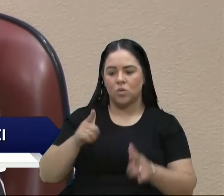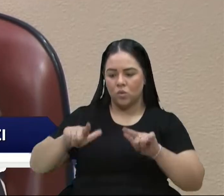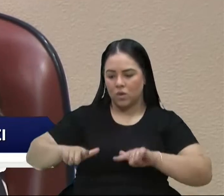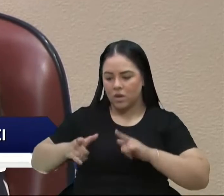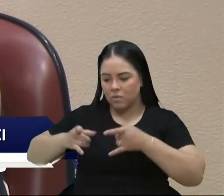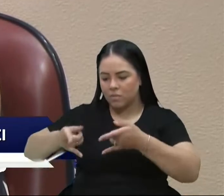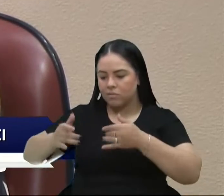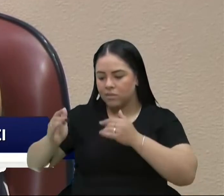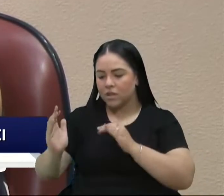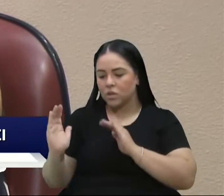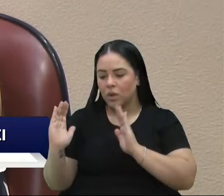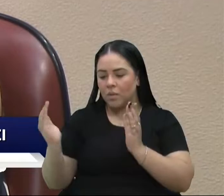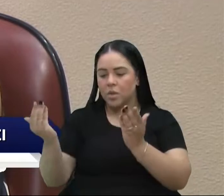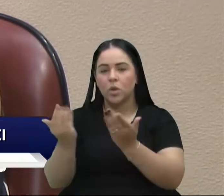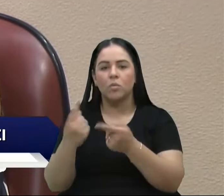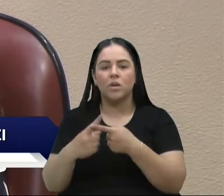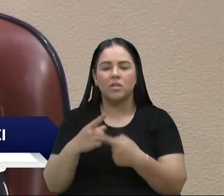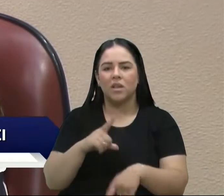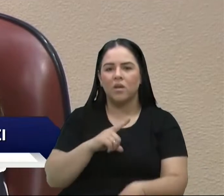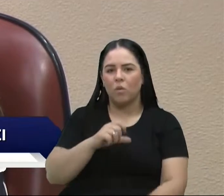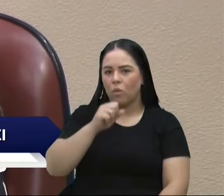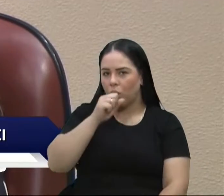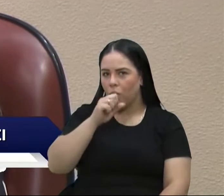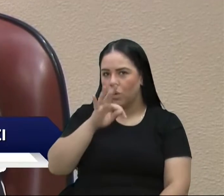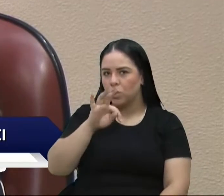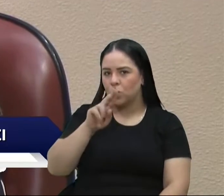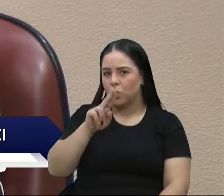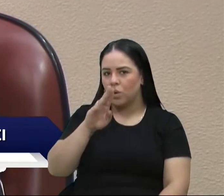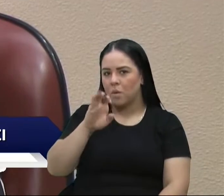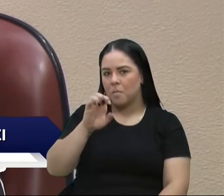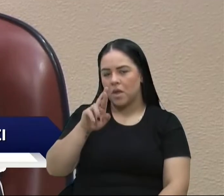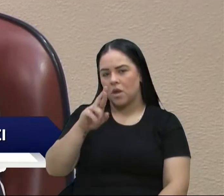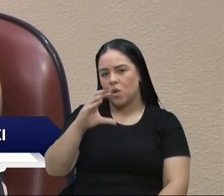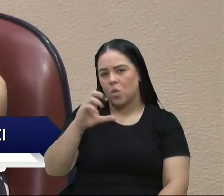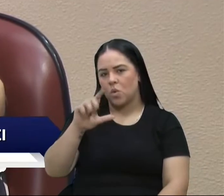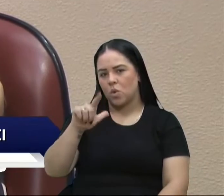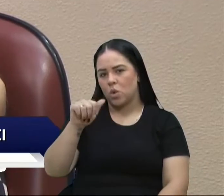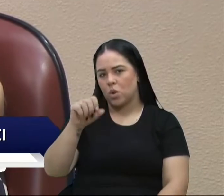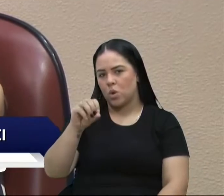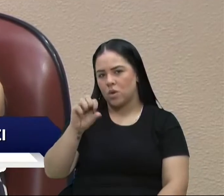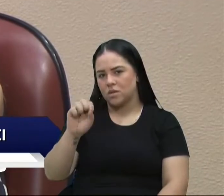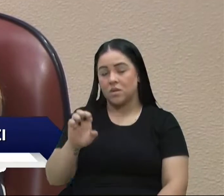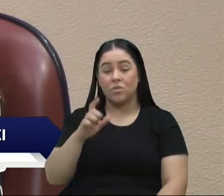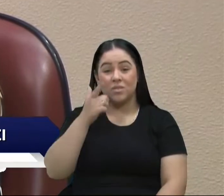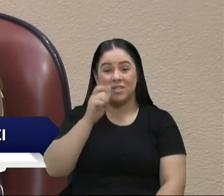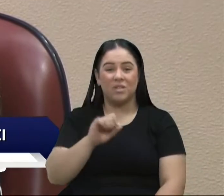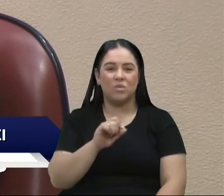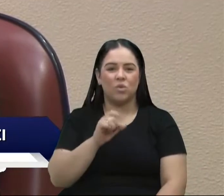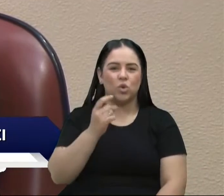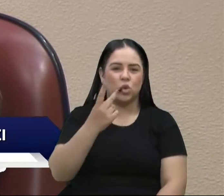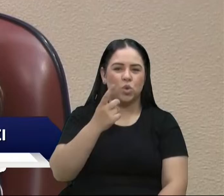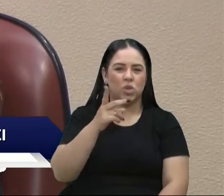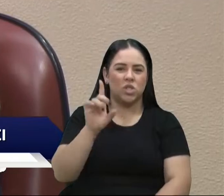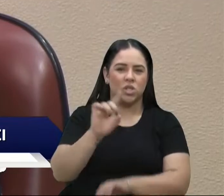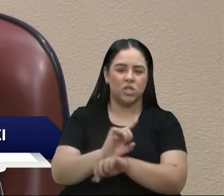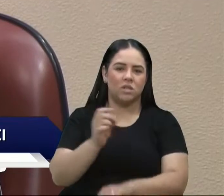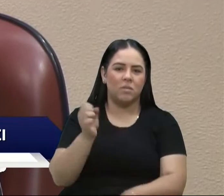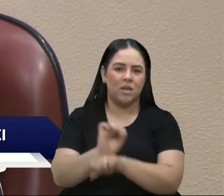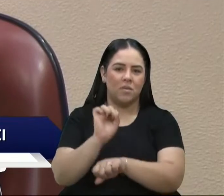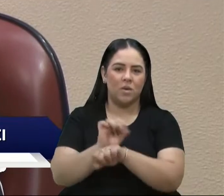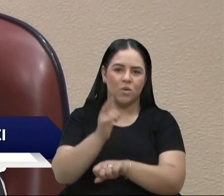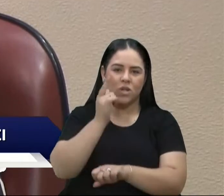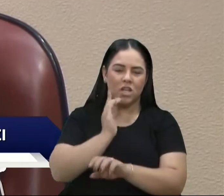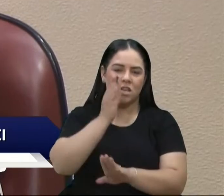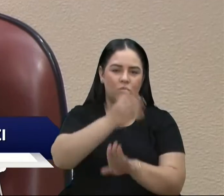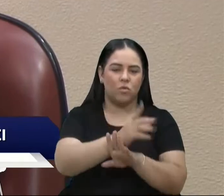nós demoramos, Margit, me ajuda, 10, 12 dias para conseguir encaminhar esse senhor para um hospital,